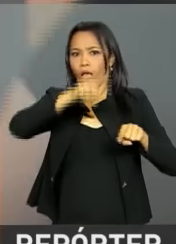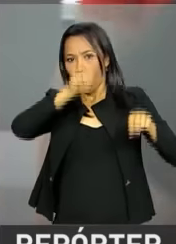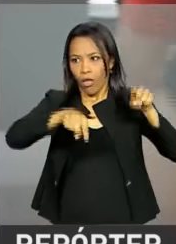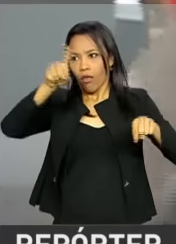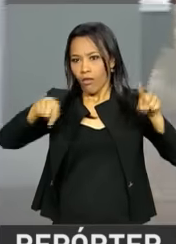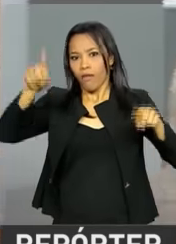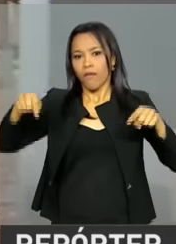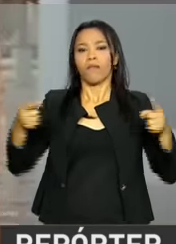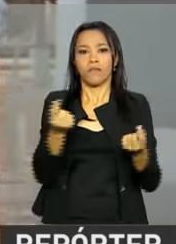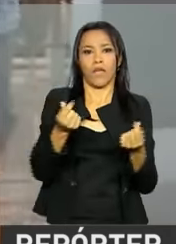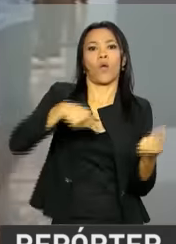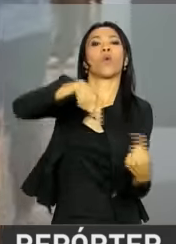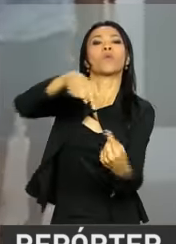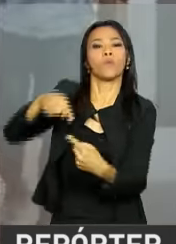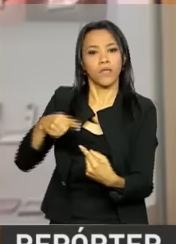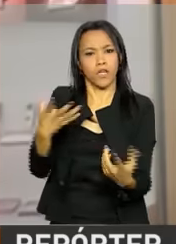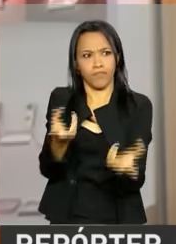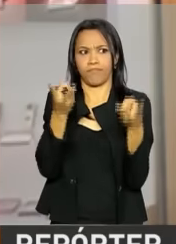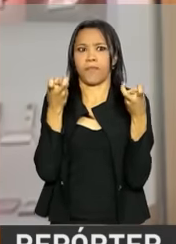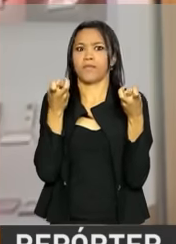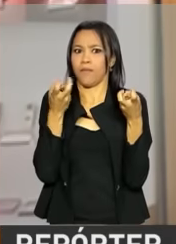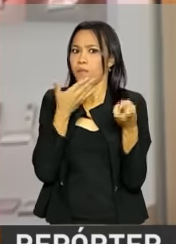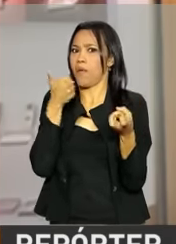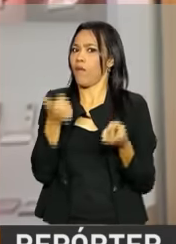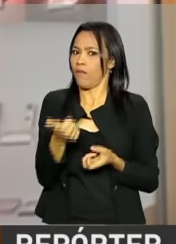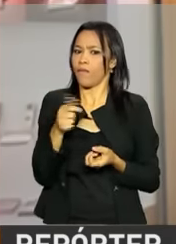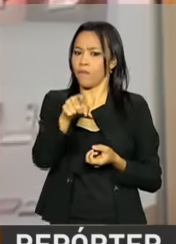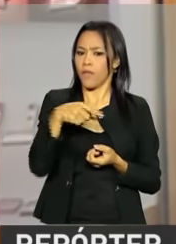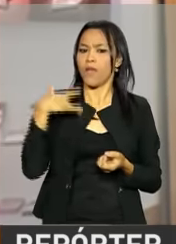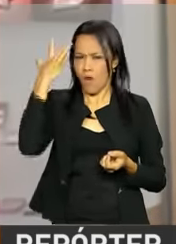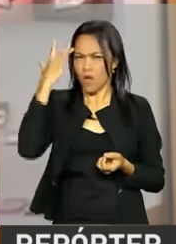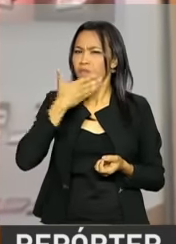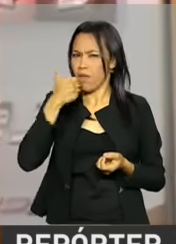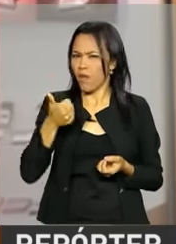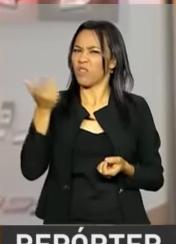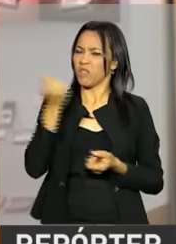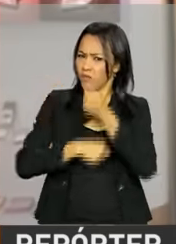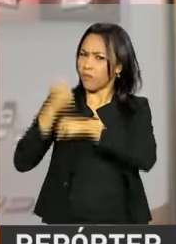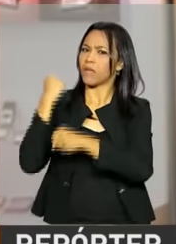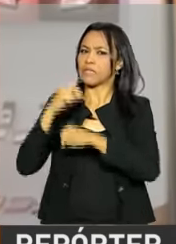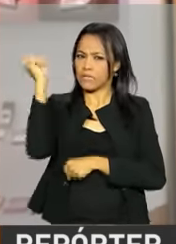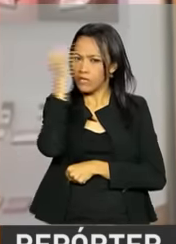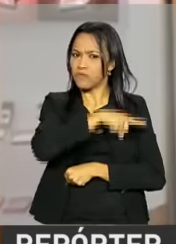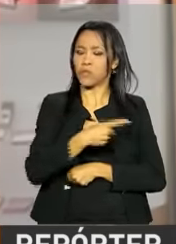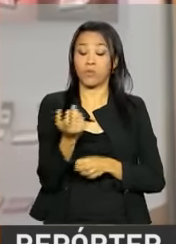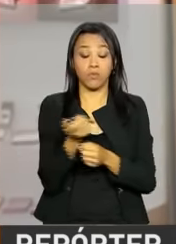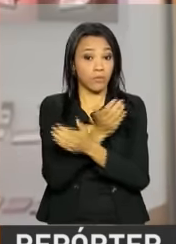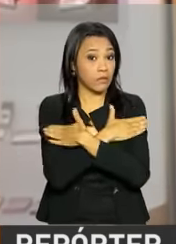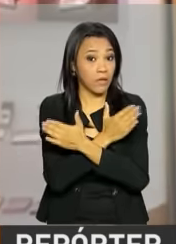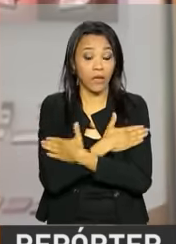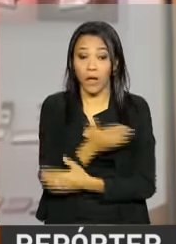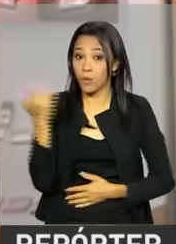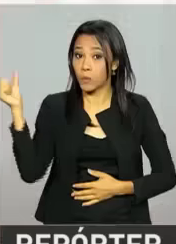economia já percebe essa melhora no Horizonte acho que agora vai ficar um pouco melhor ano passado foi muito difícil devido ao desemprego mas esse ano com